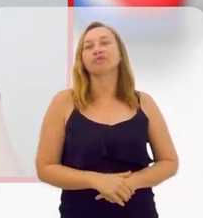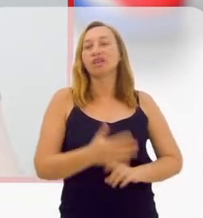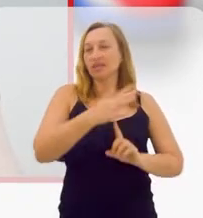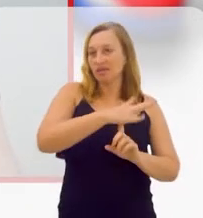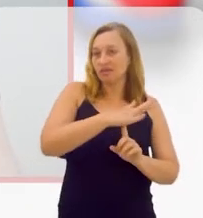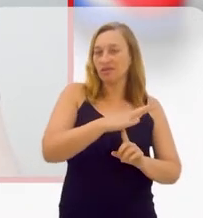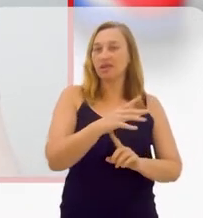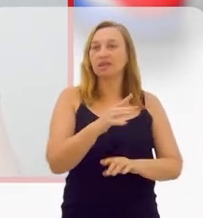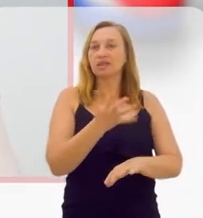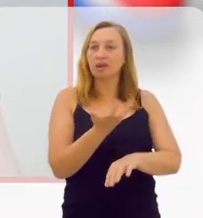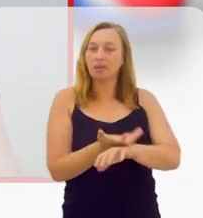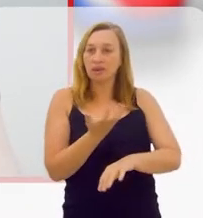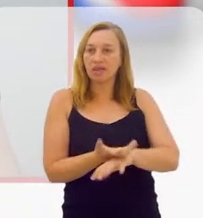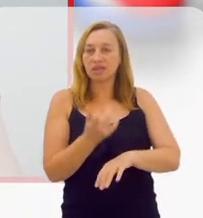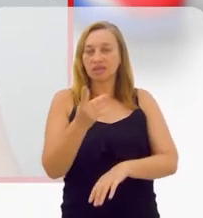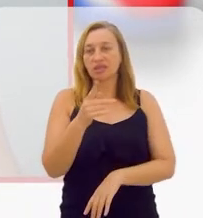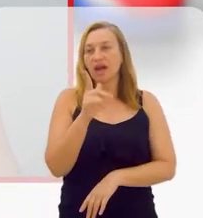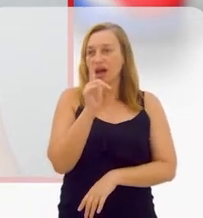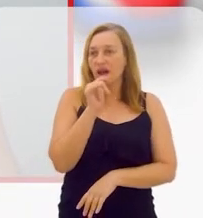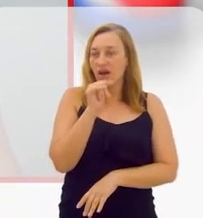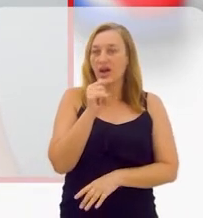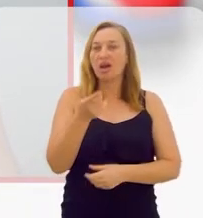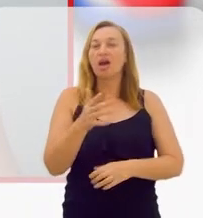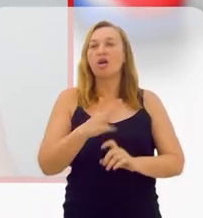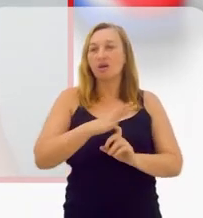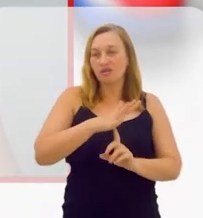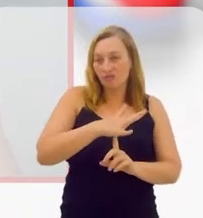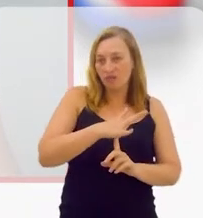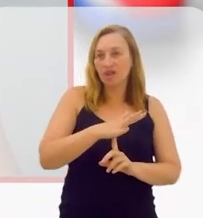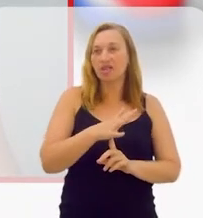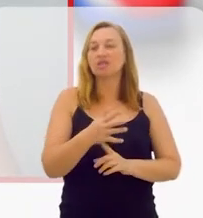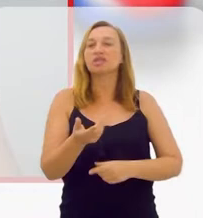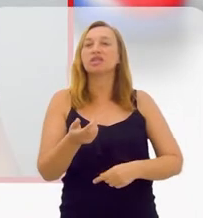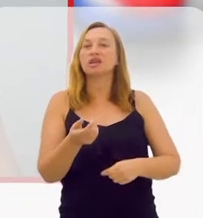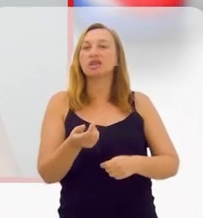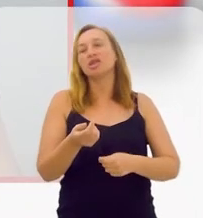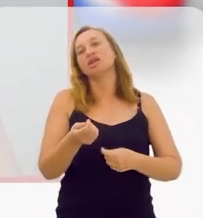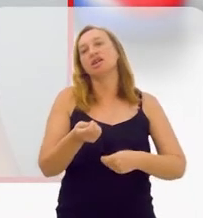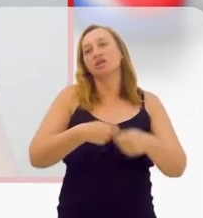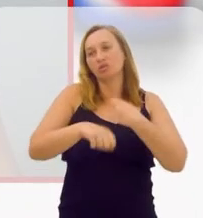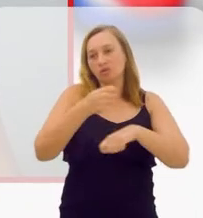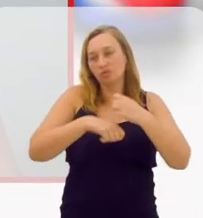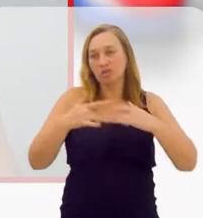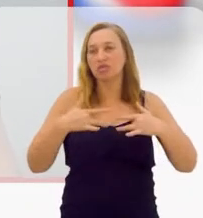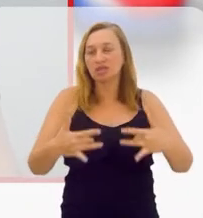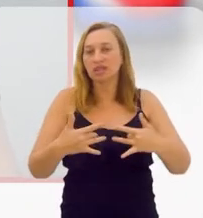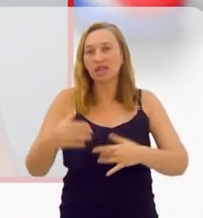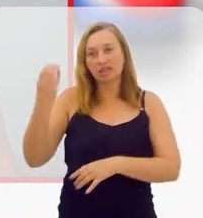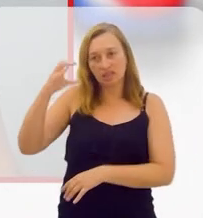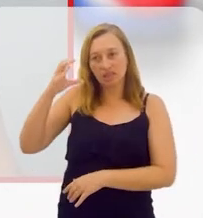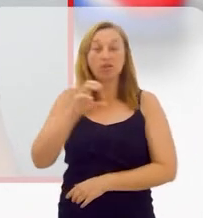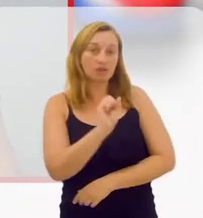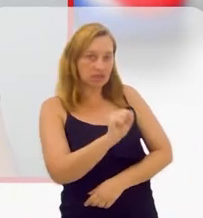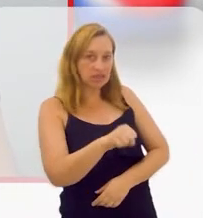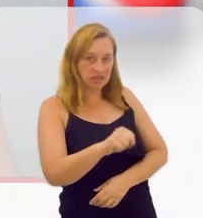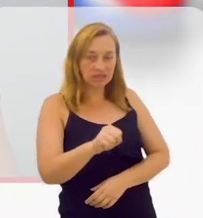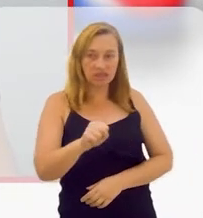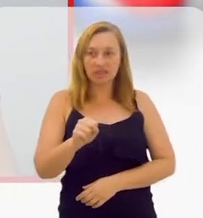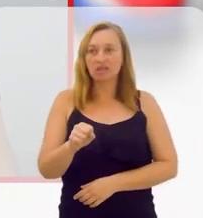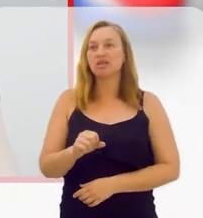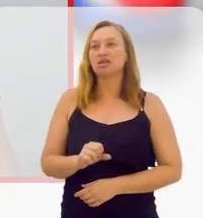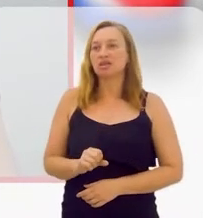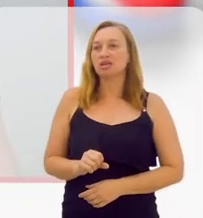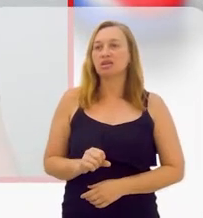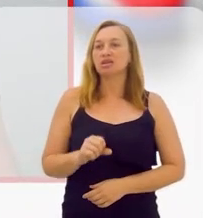na Feira da Praça das Águas. É uma feira de economia solidária, então, de empreendedores, sim, sociais de Niterói, isso? Isso,